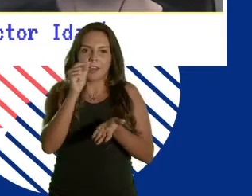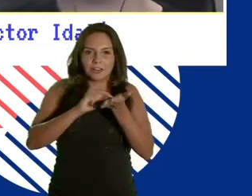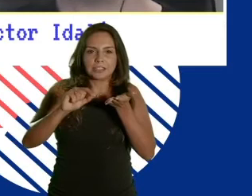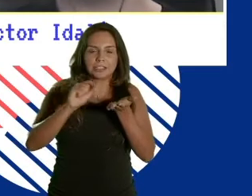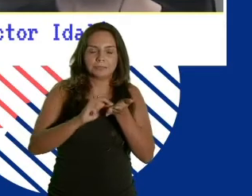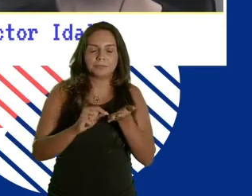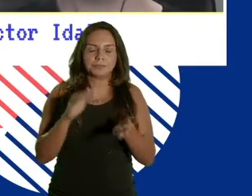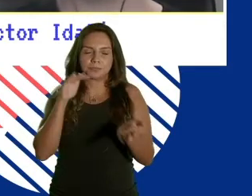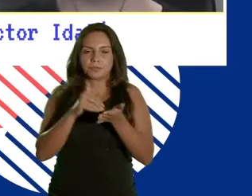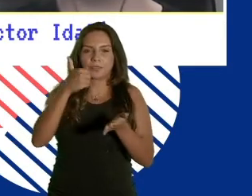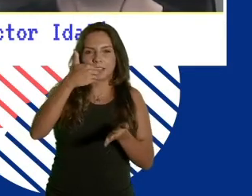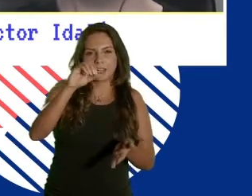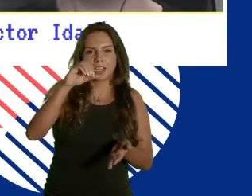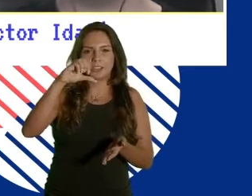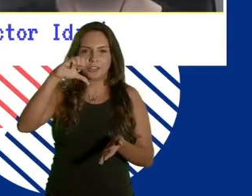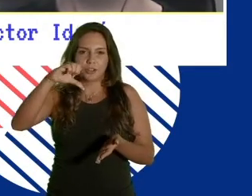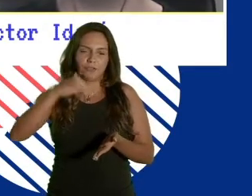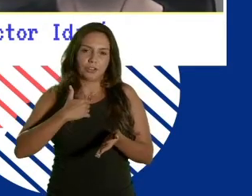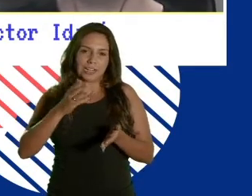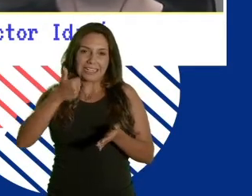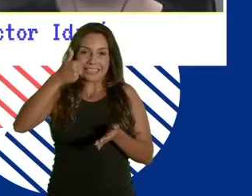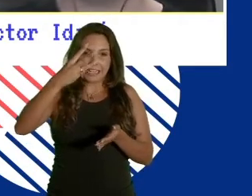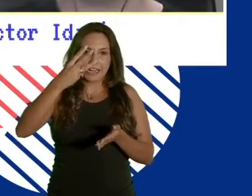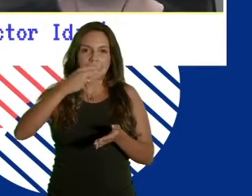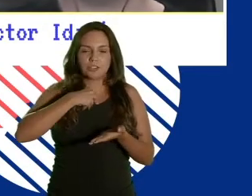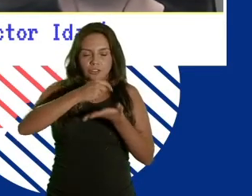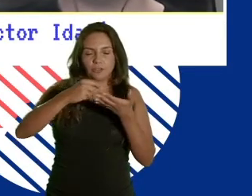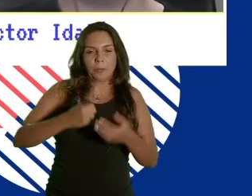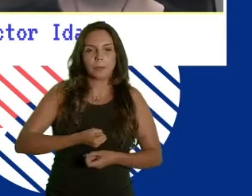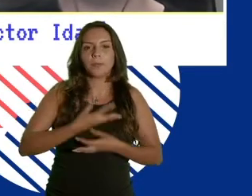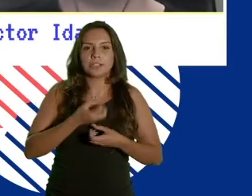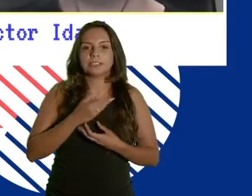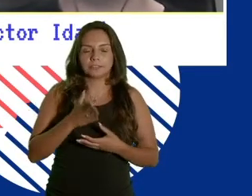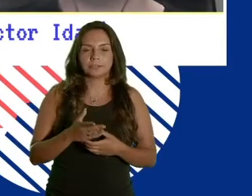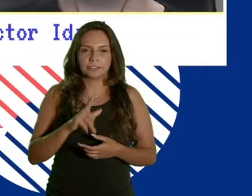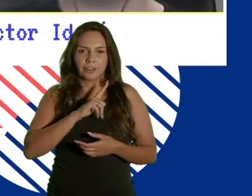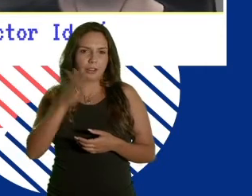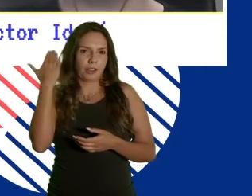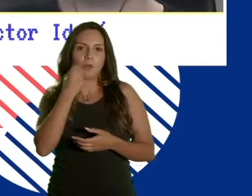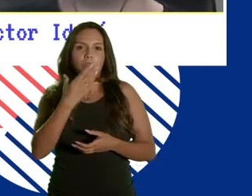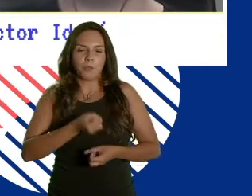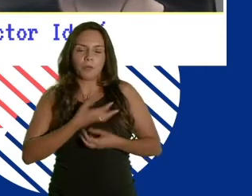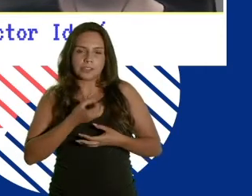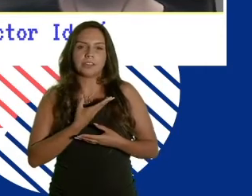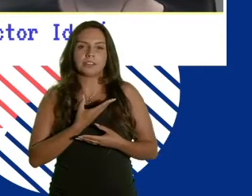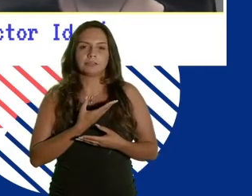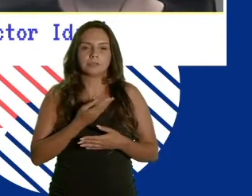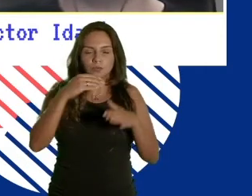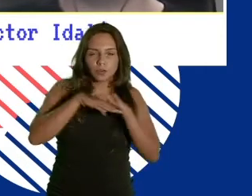anos e aos 13 eu já escrevia poesia. É, então eu tenho umas boas poesias assim,